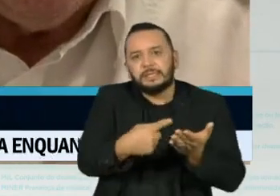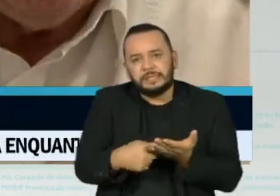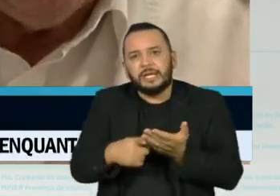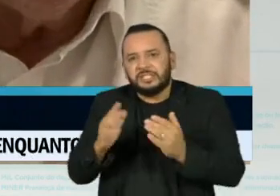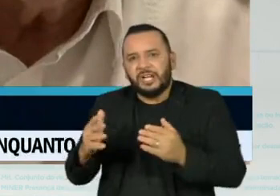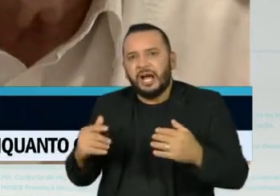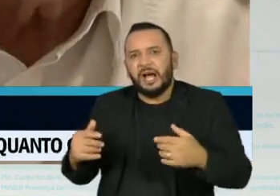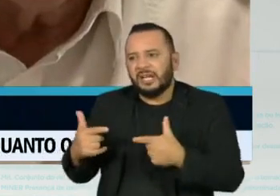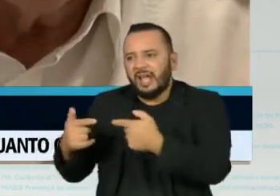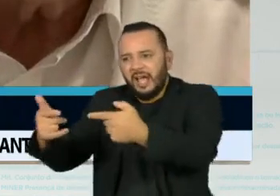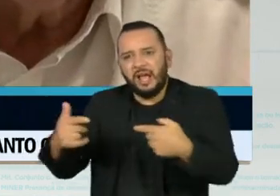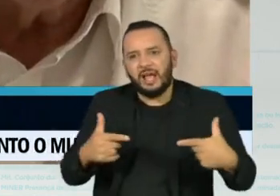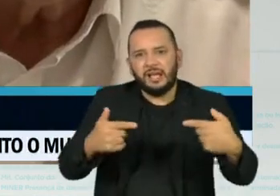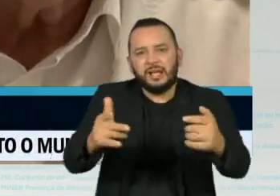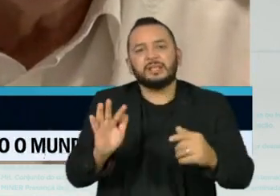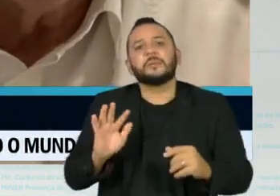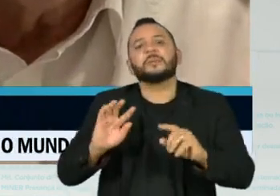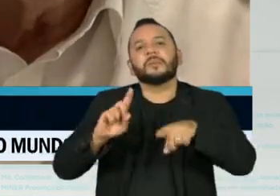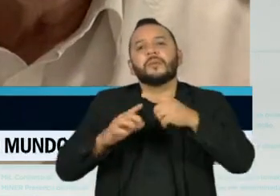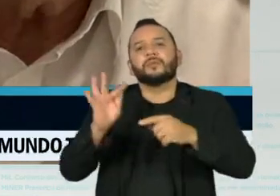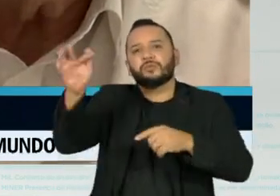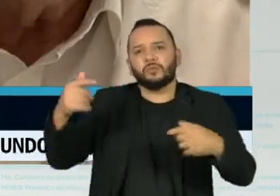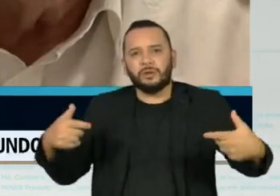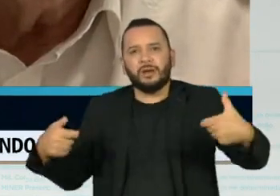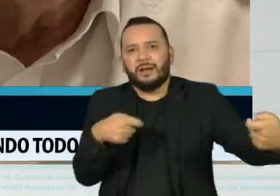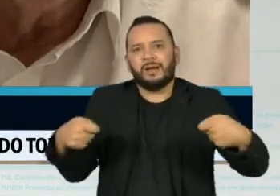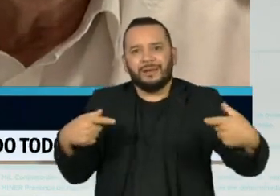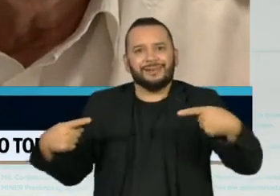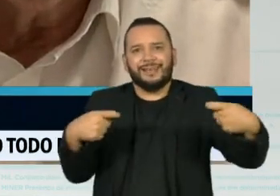enfim, a Rússia dispõe nesse momento